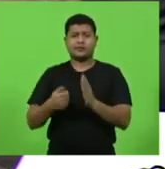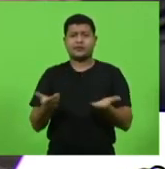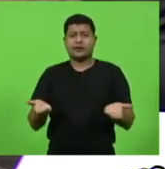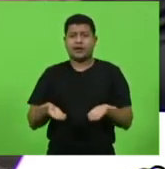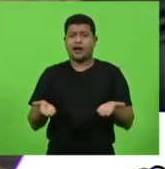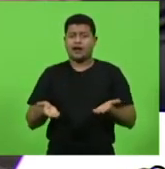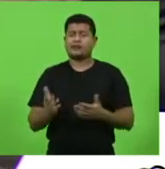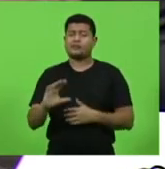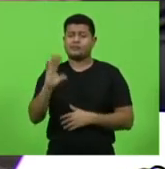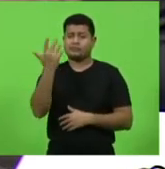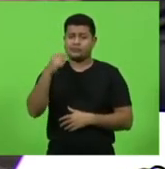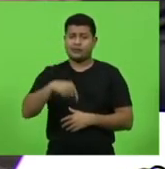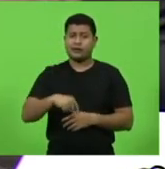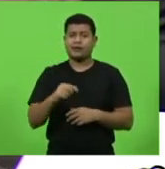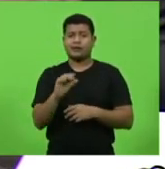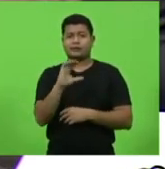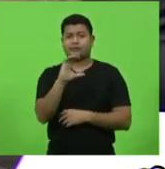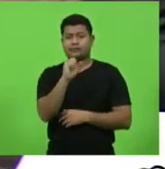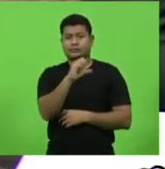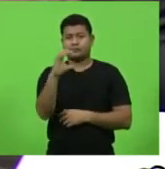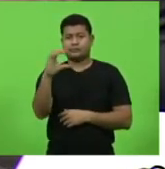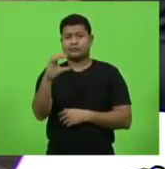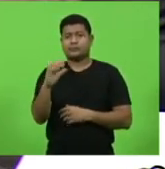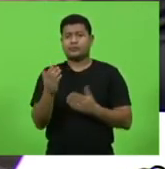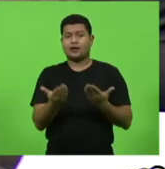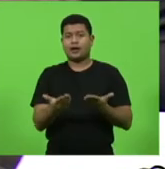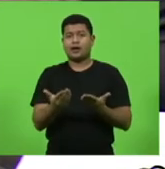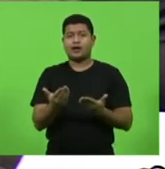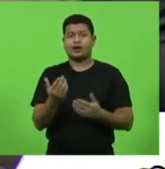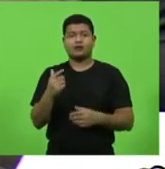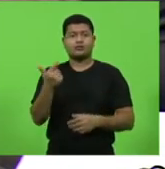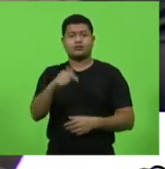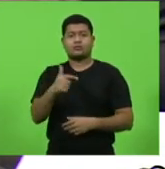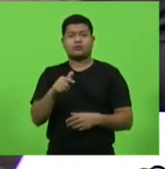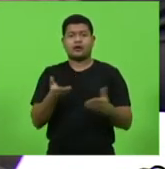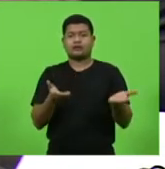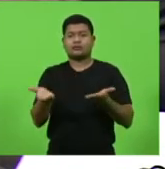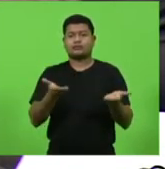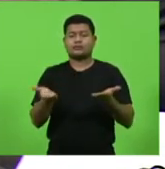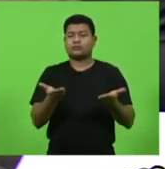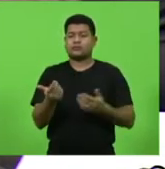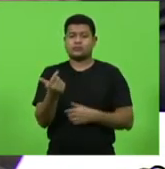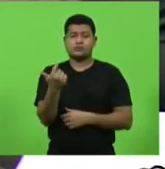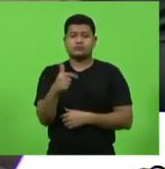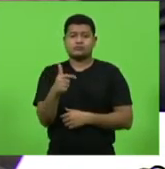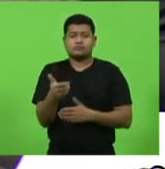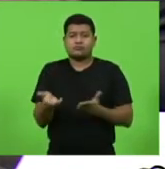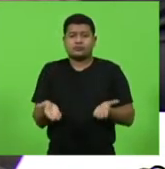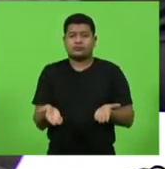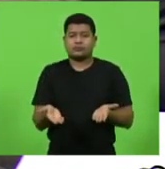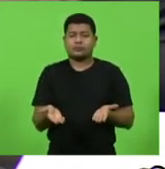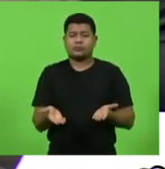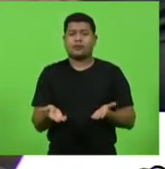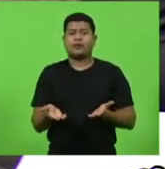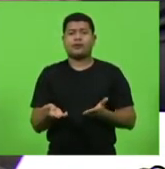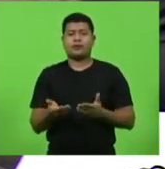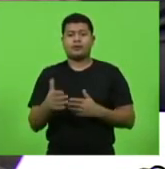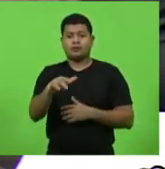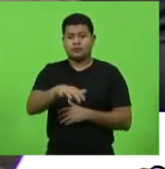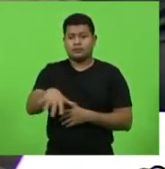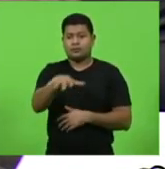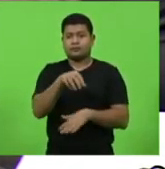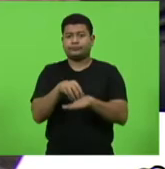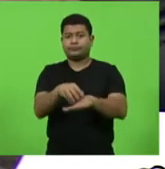triste que acontece em Santa Catarina, a não licitação, a não existência de licitação no nosso setor de